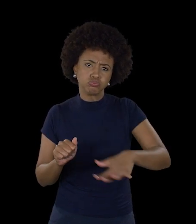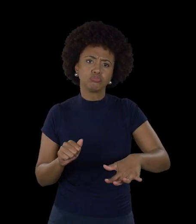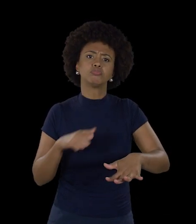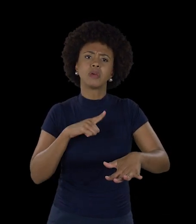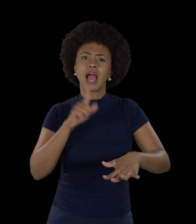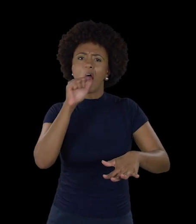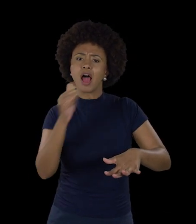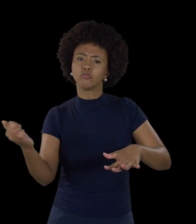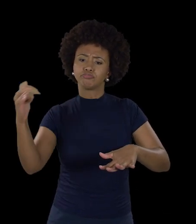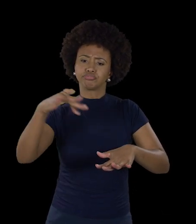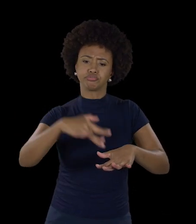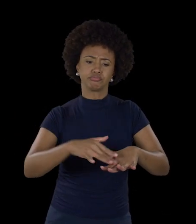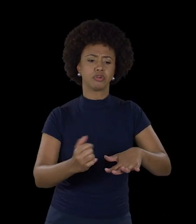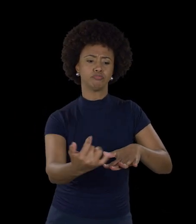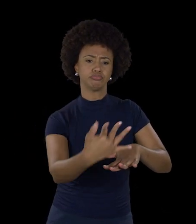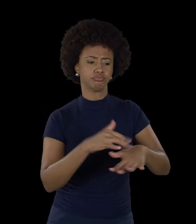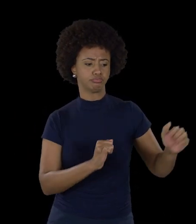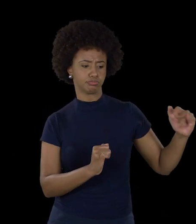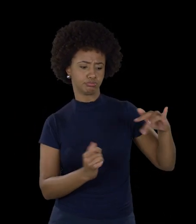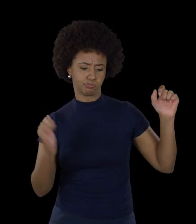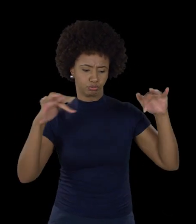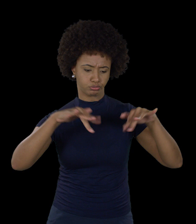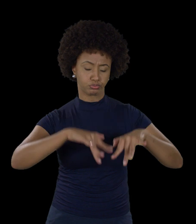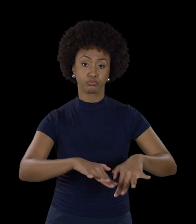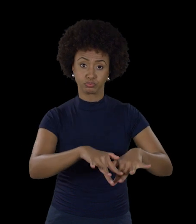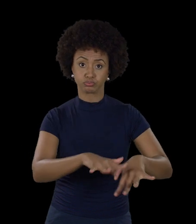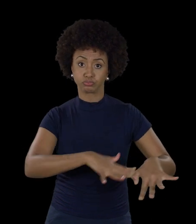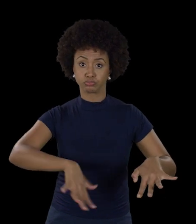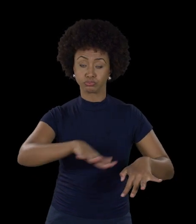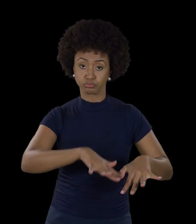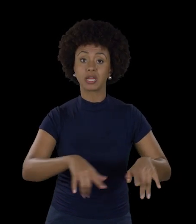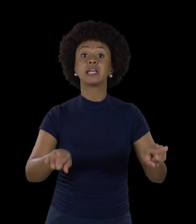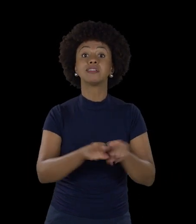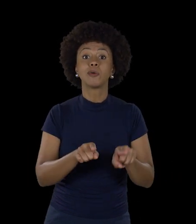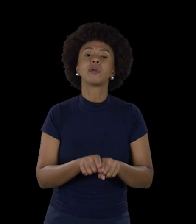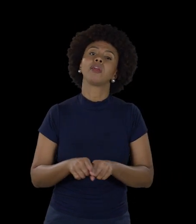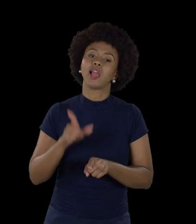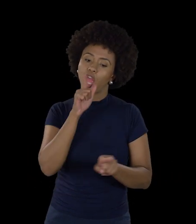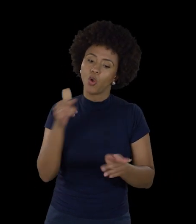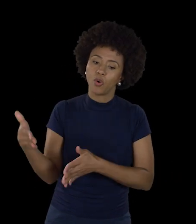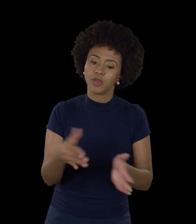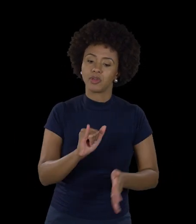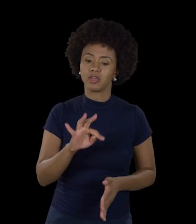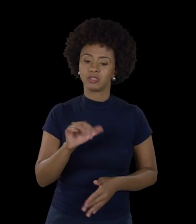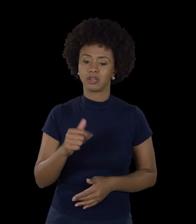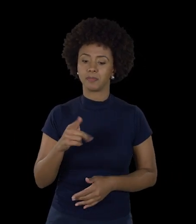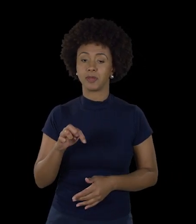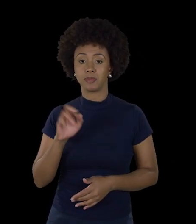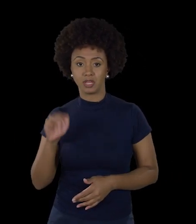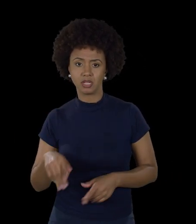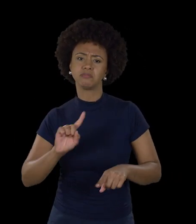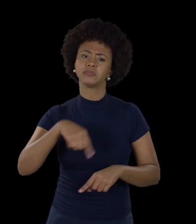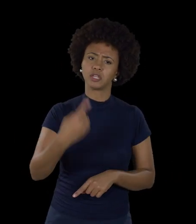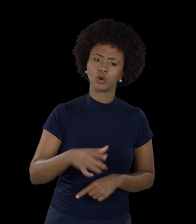cidade, recebendo água de vários córregos e riachos. Mas a cidade também está inserida na bacia do rio Itapemirim,